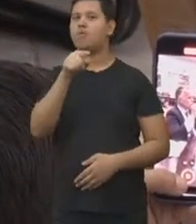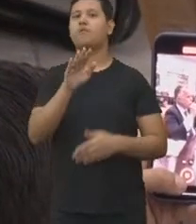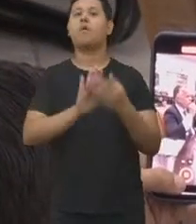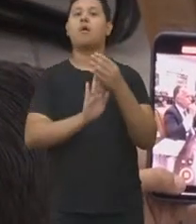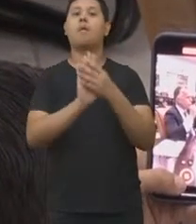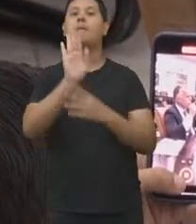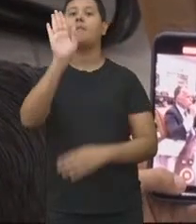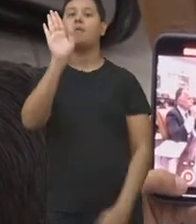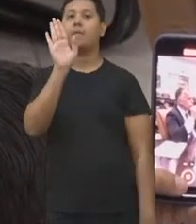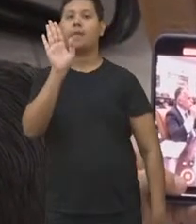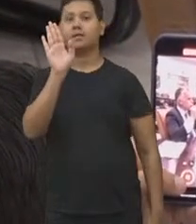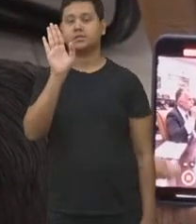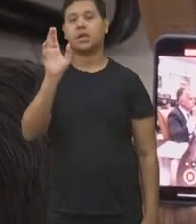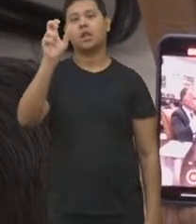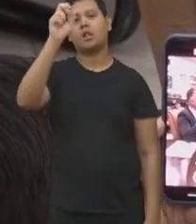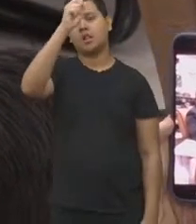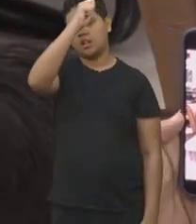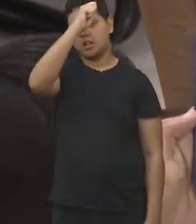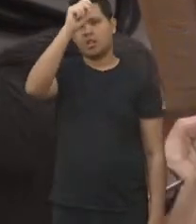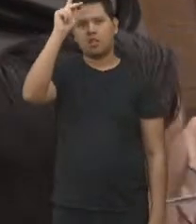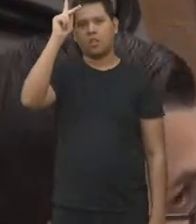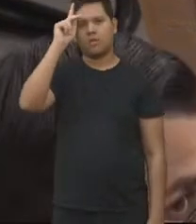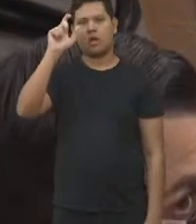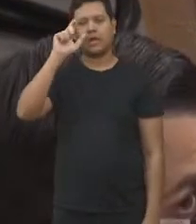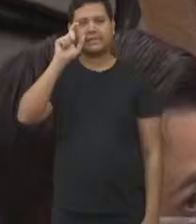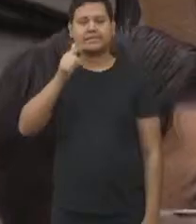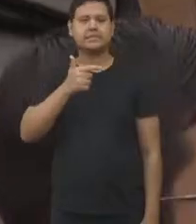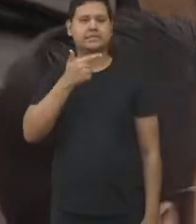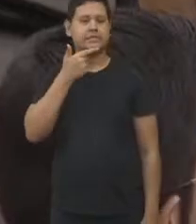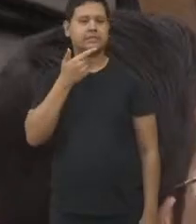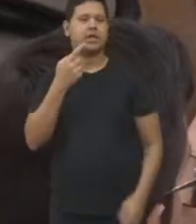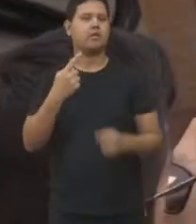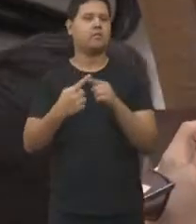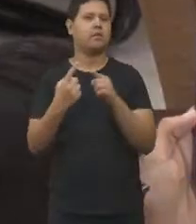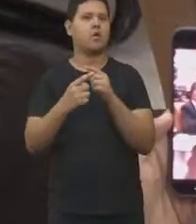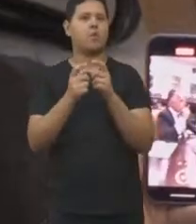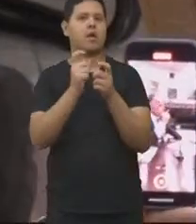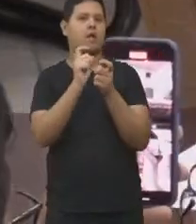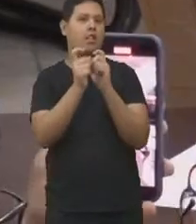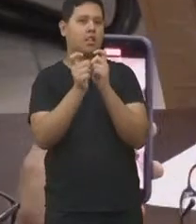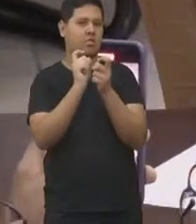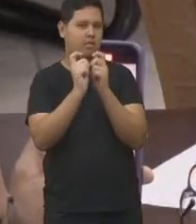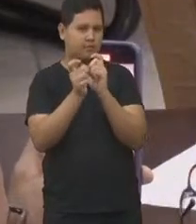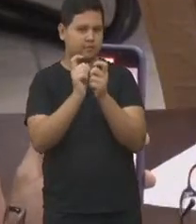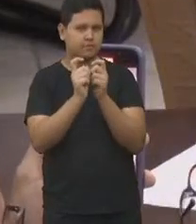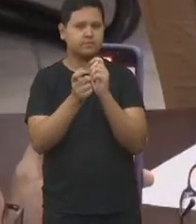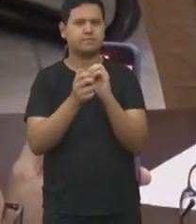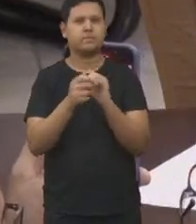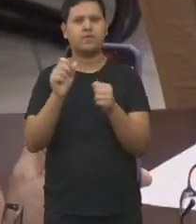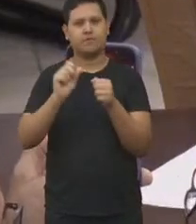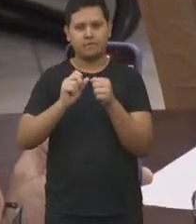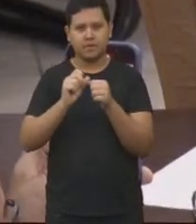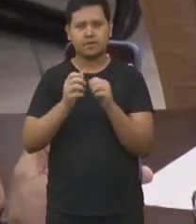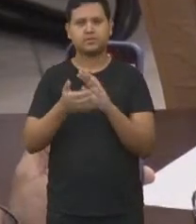do atual prefeito Celso. Ele deu uma entrevista pouco tempo antes da...